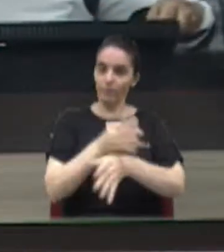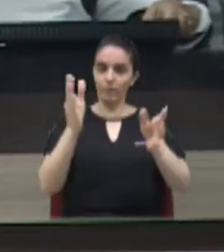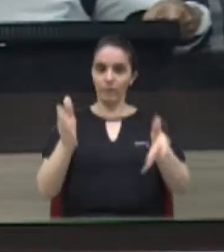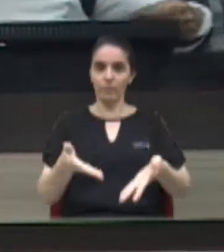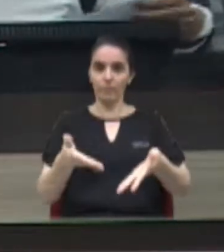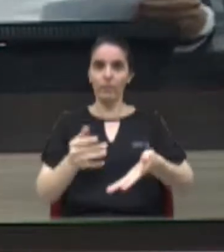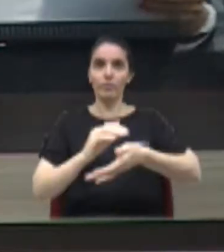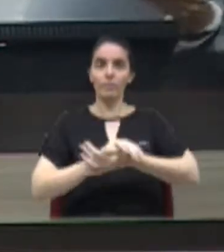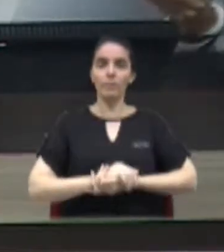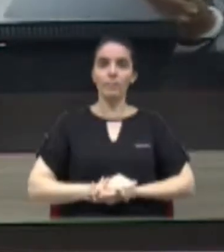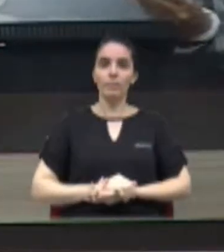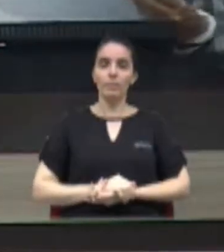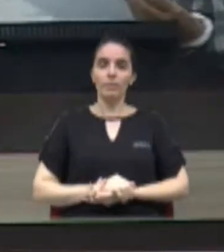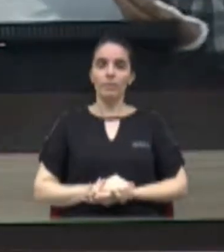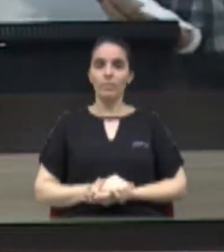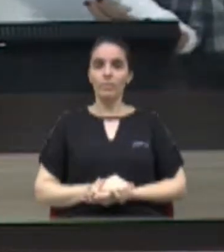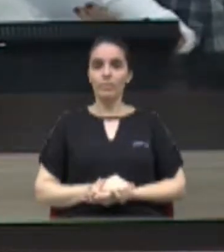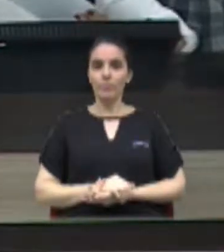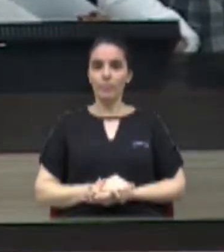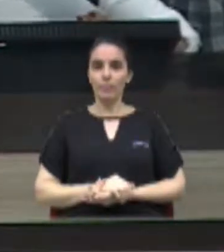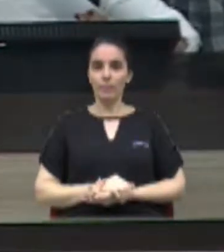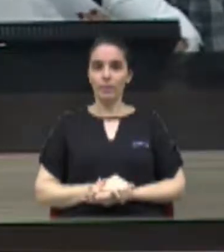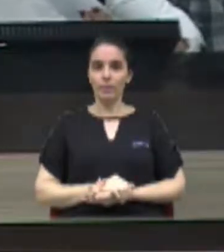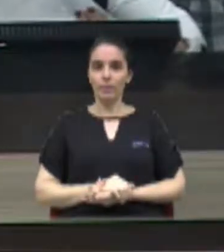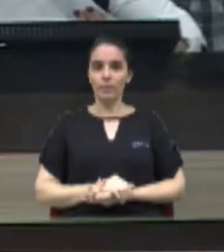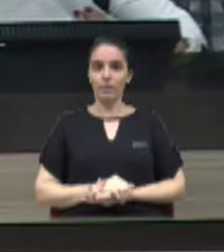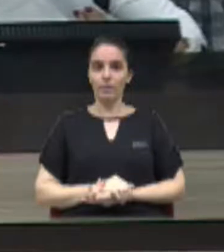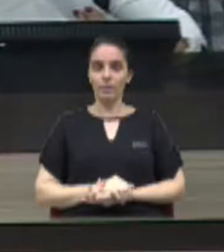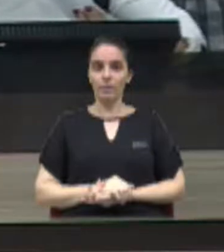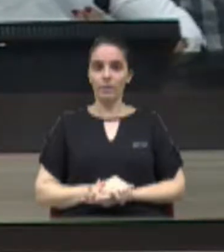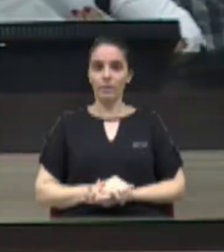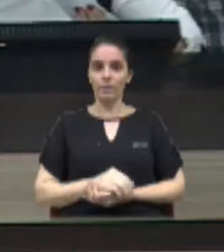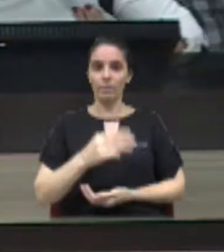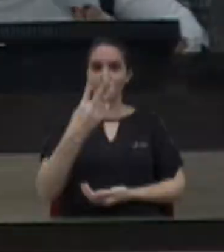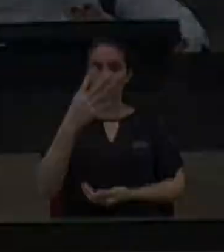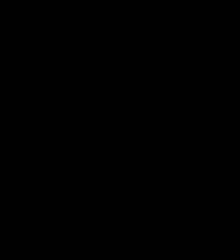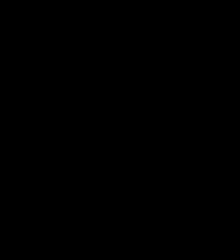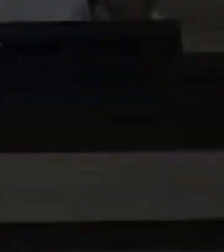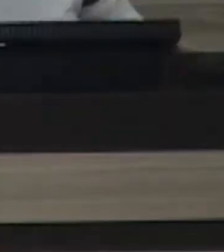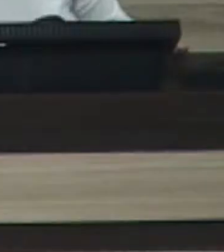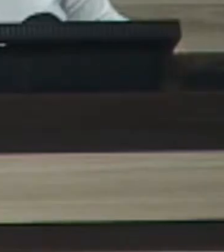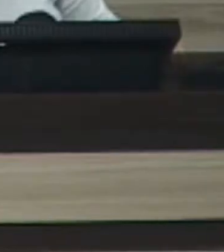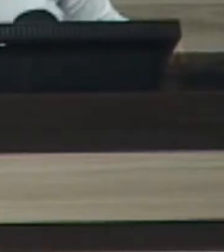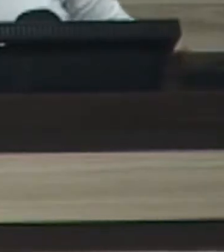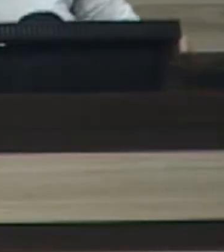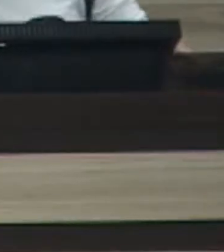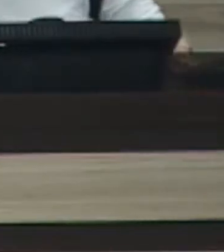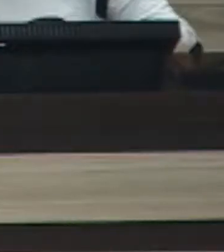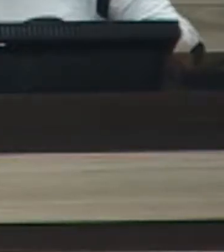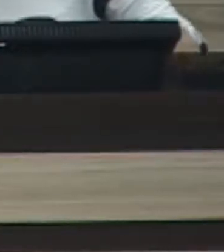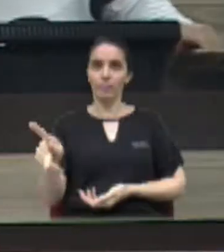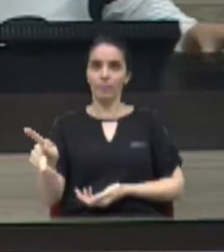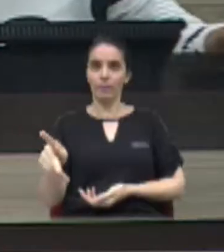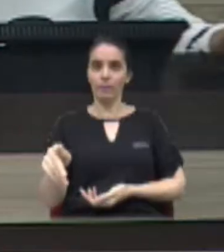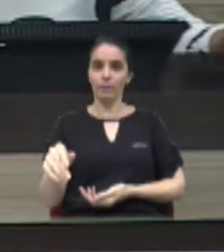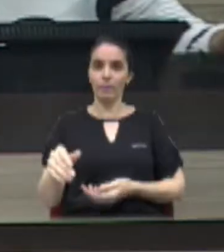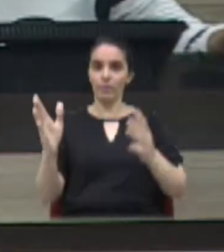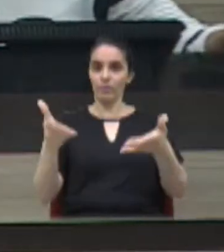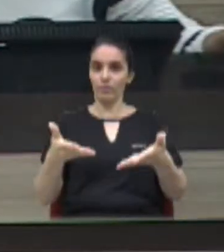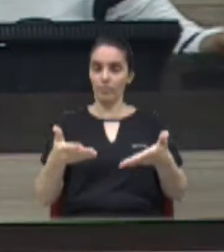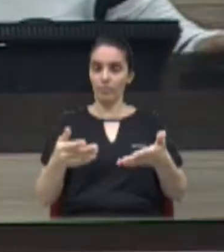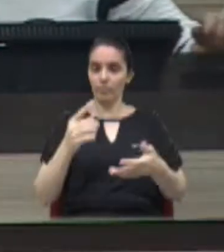o expediente. Eu suspendo a sessão por 30 segundos. Está aberta. Esta presidência declara o expediente